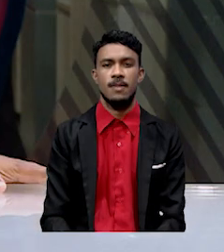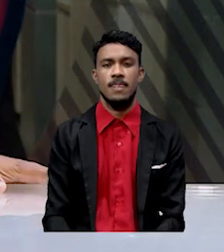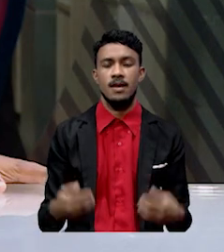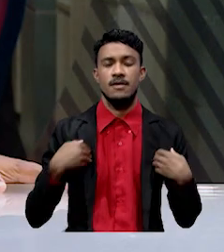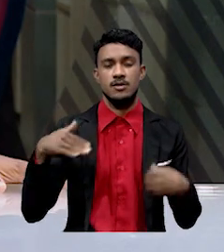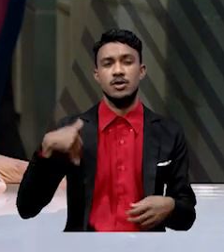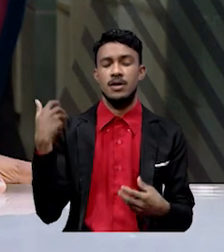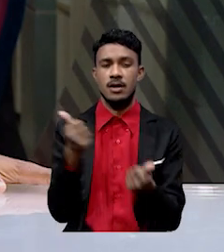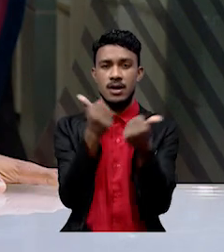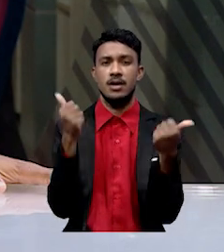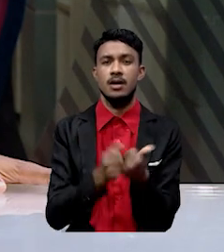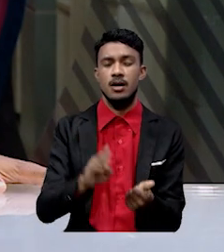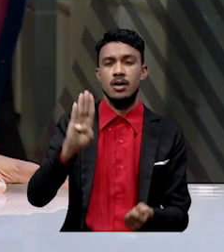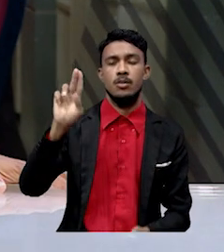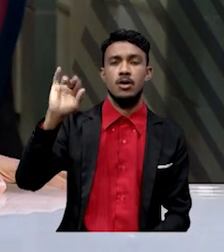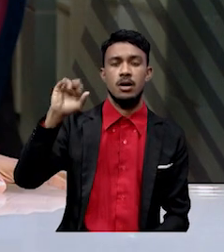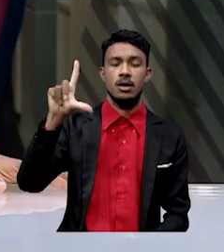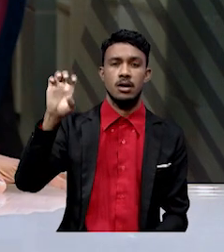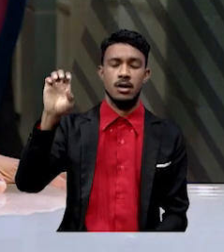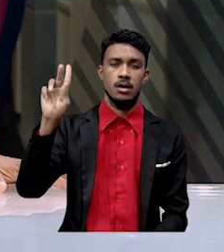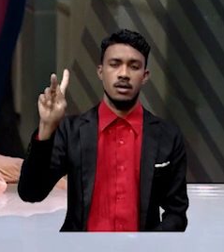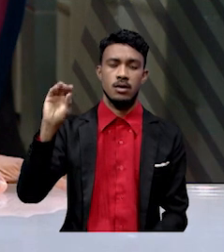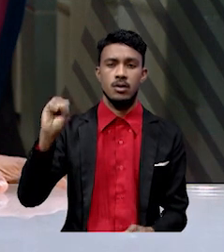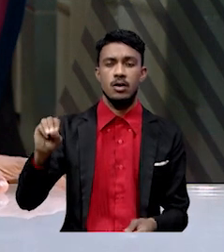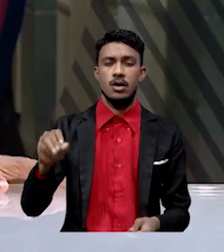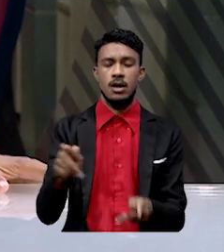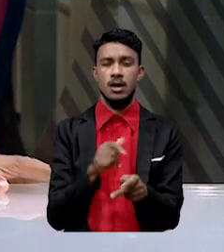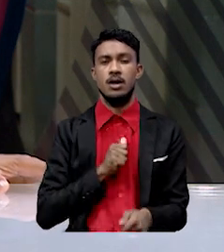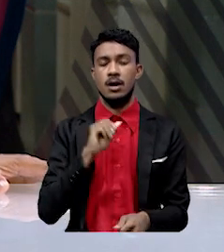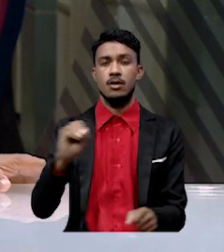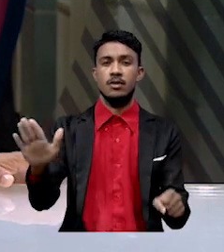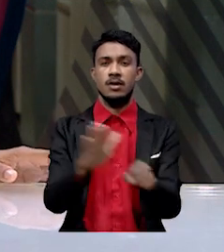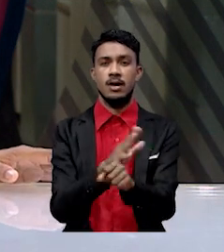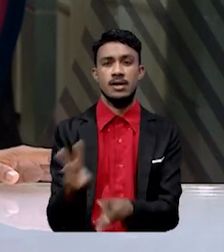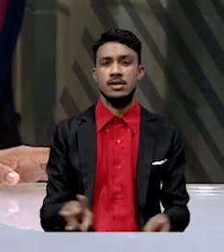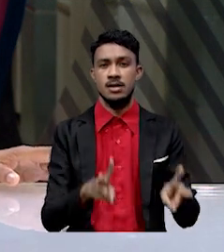Juventude da Aldeia Buileco, Sukuainar, o Iniciativa Raça e Taca Estrada Cuaca.